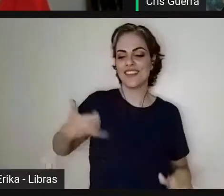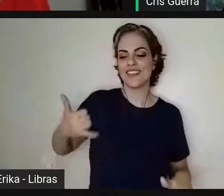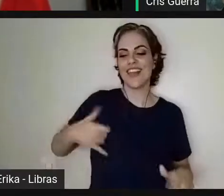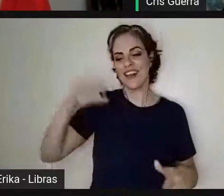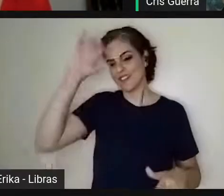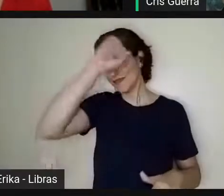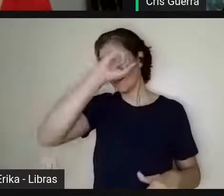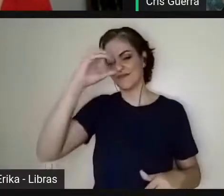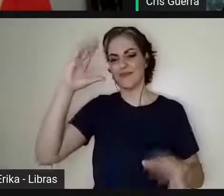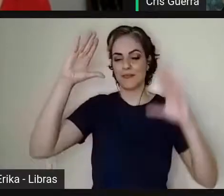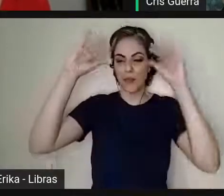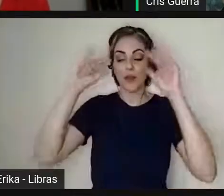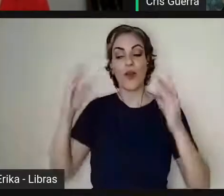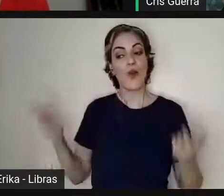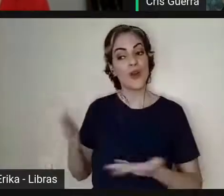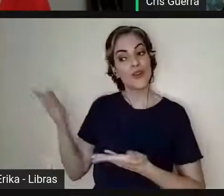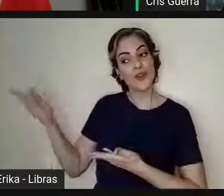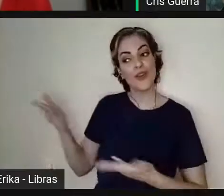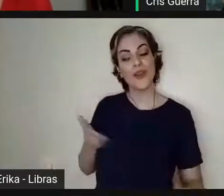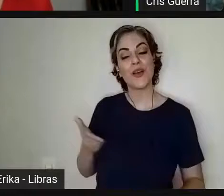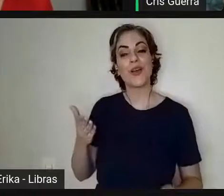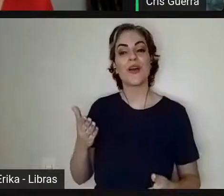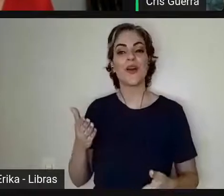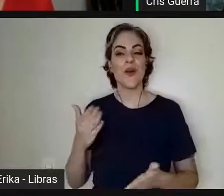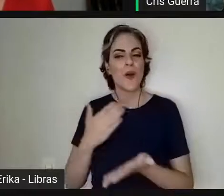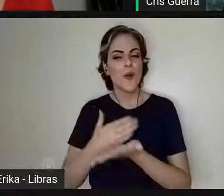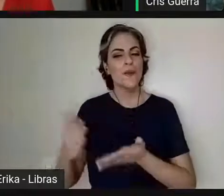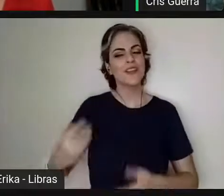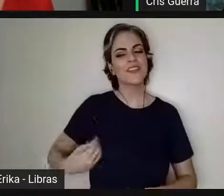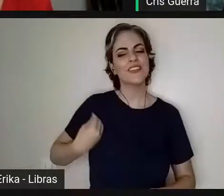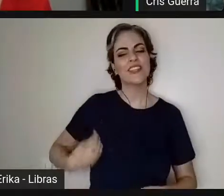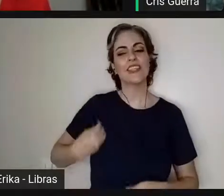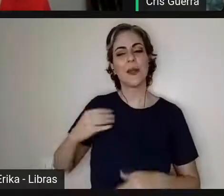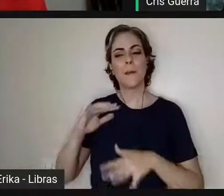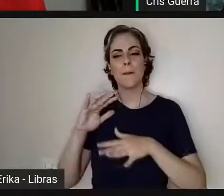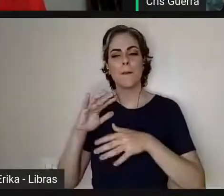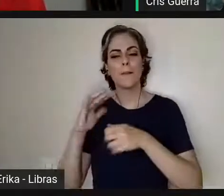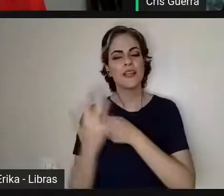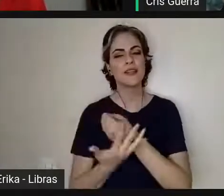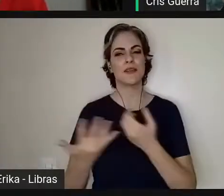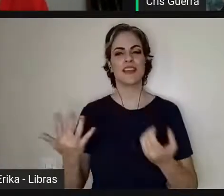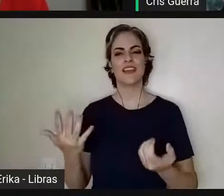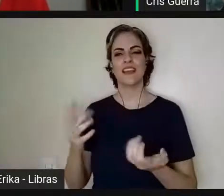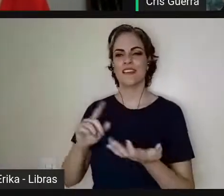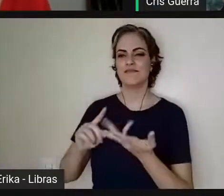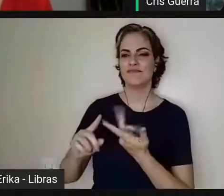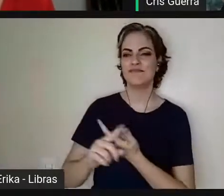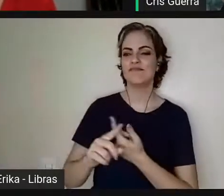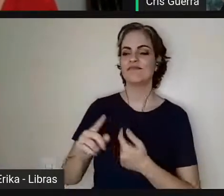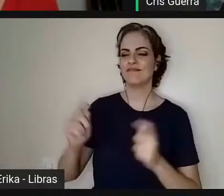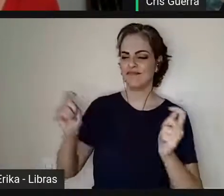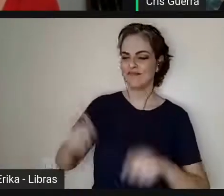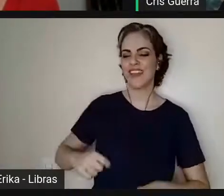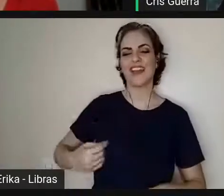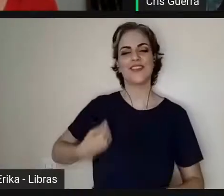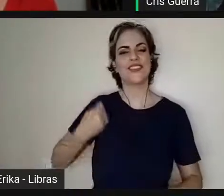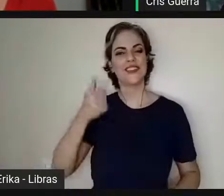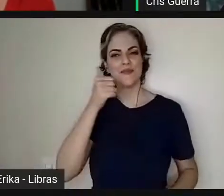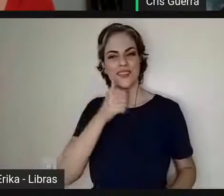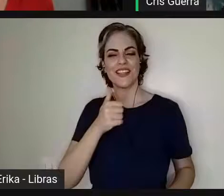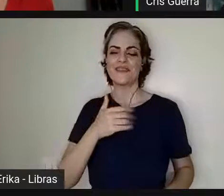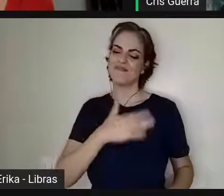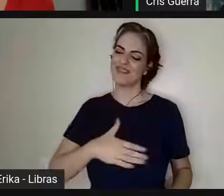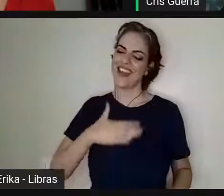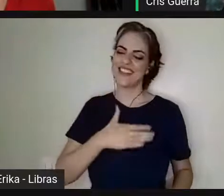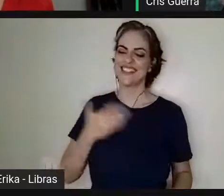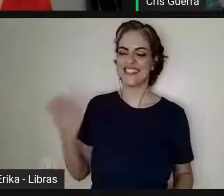recomeço, pandemia, ageísmo e sobre ser uma mulher possível. Seja muito bem-vinda, Cris. É um prazer enorme estar aqui para conversar